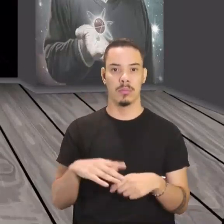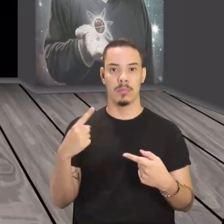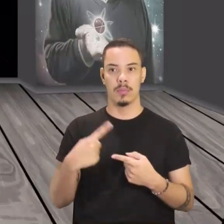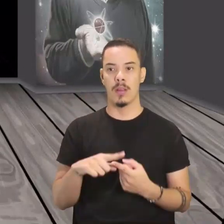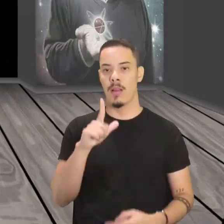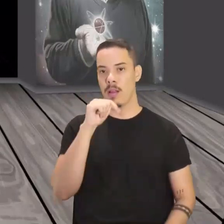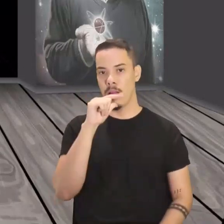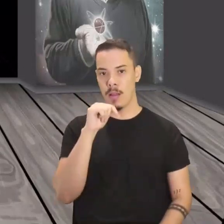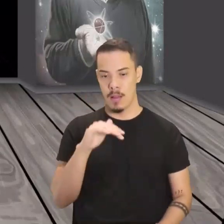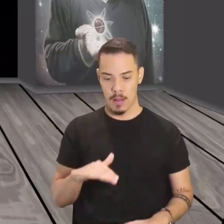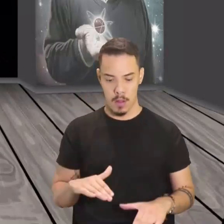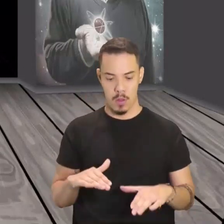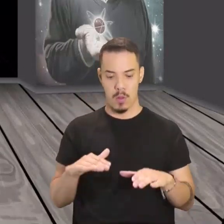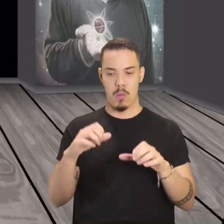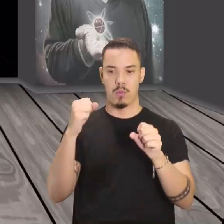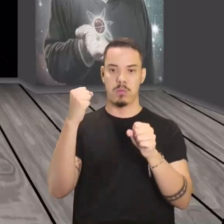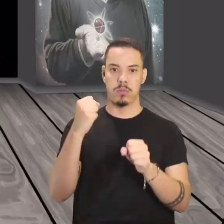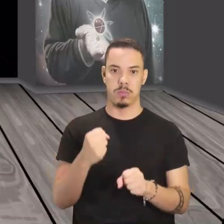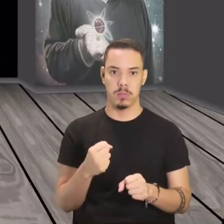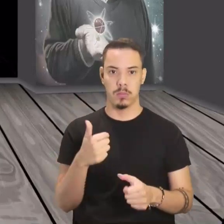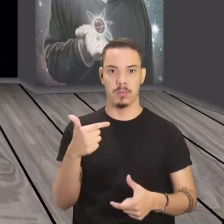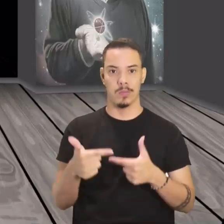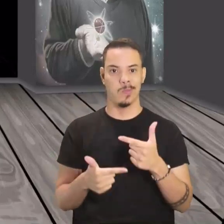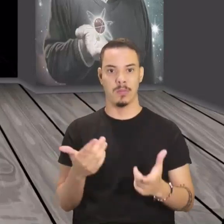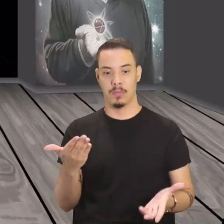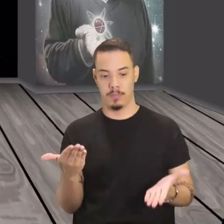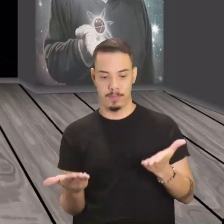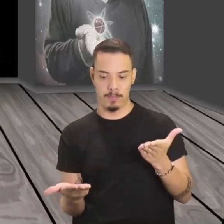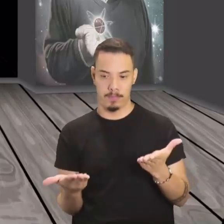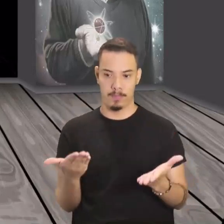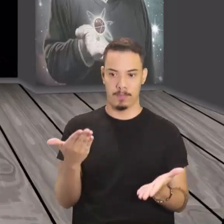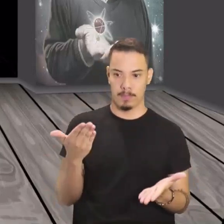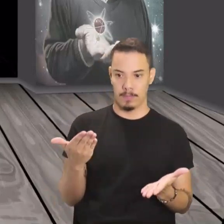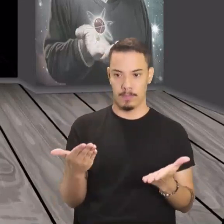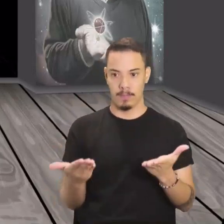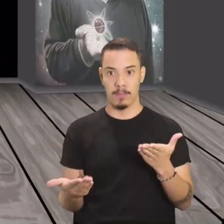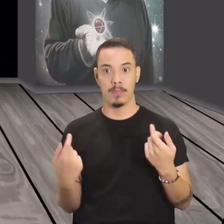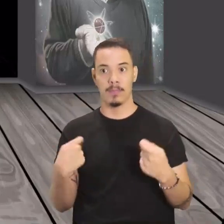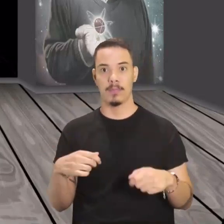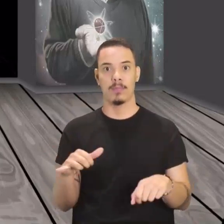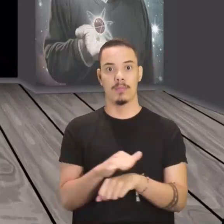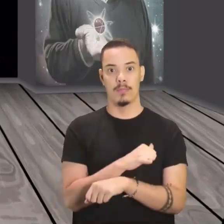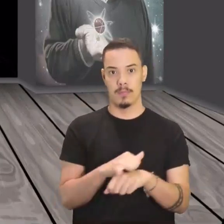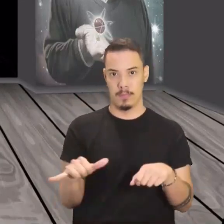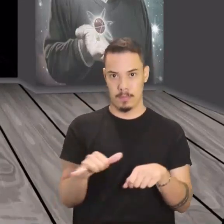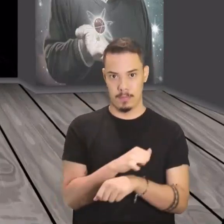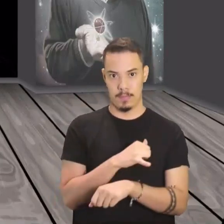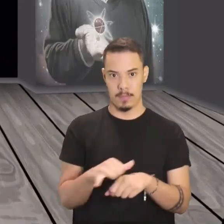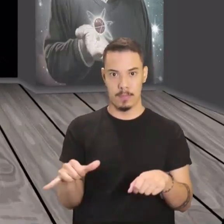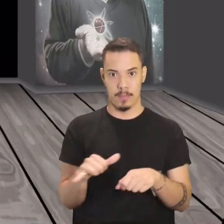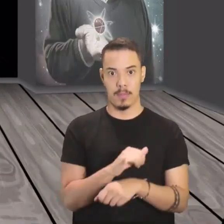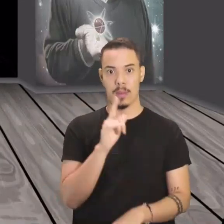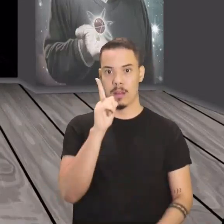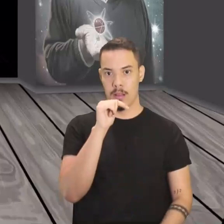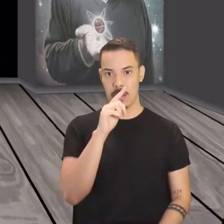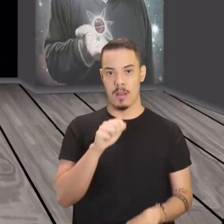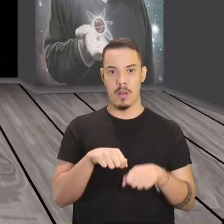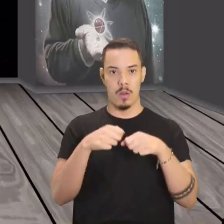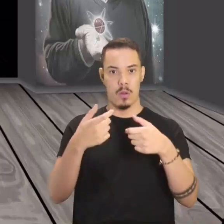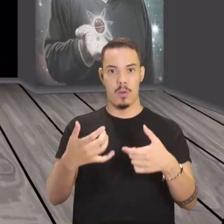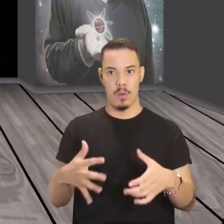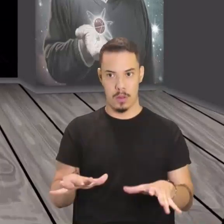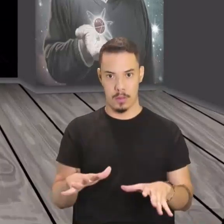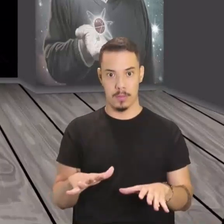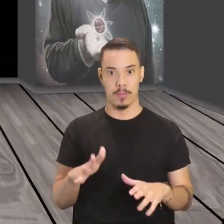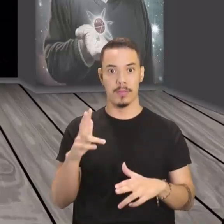água. Quando ele enche de água aqui em cima, ele fica mais pesado, ele desce, levanta. Ele chega lá embaixo e derrama água. Aí ele